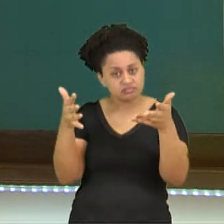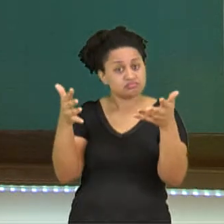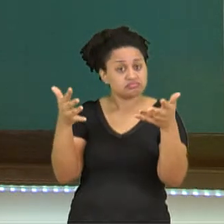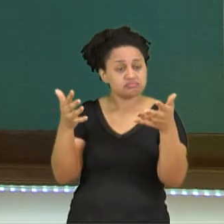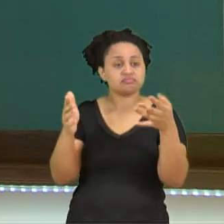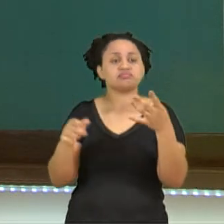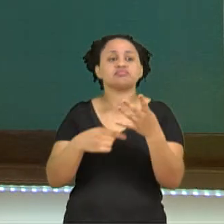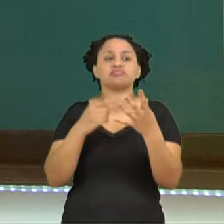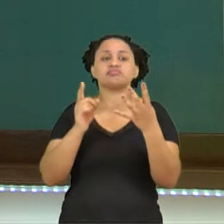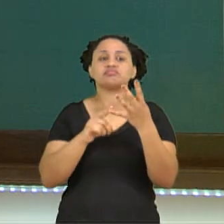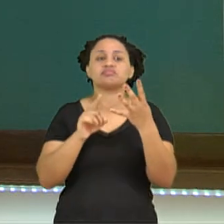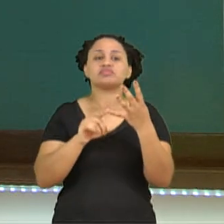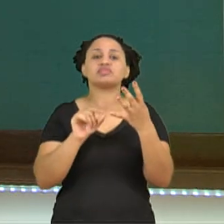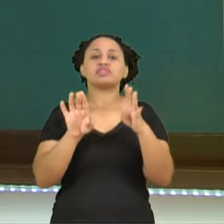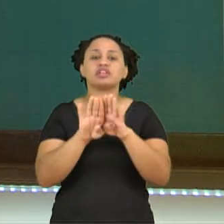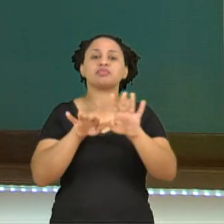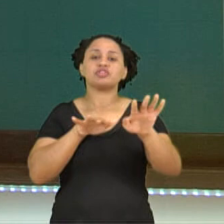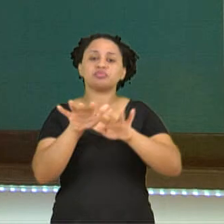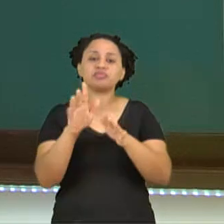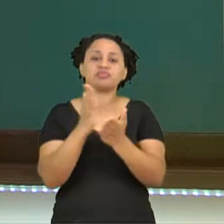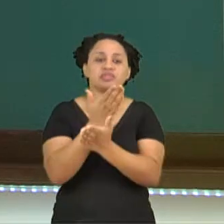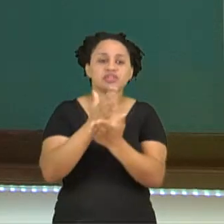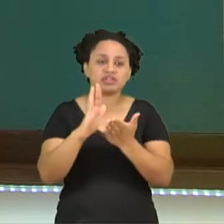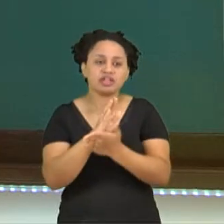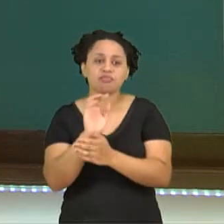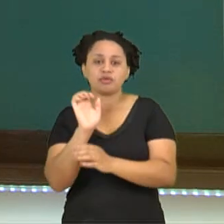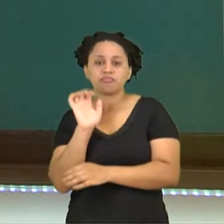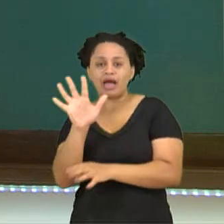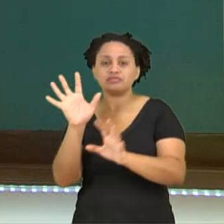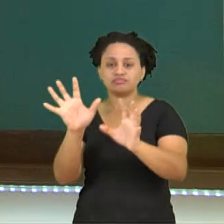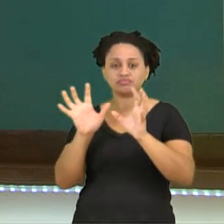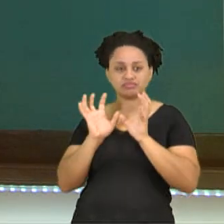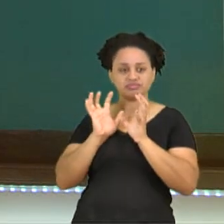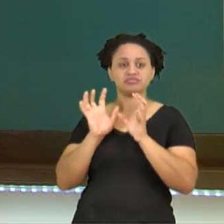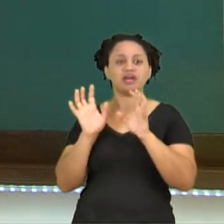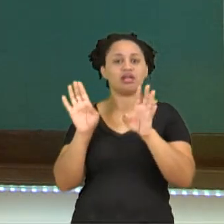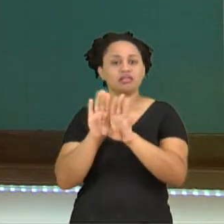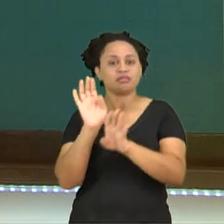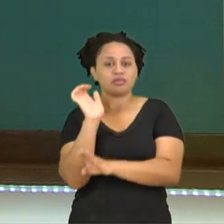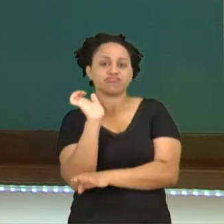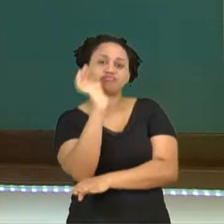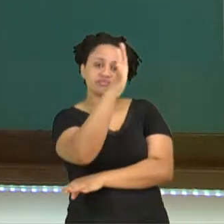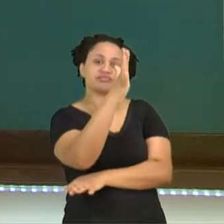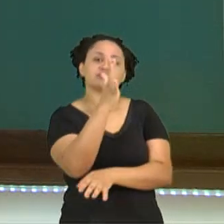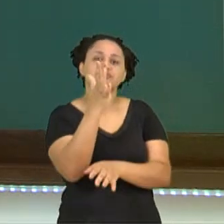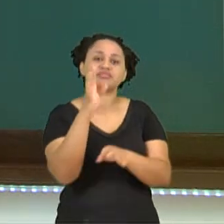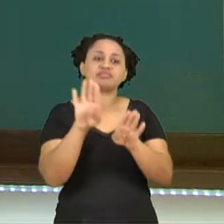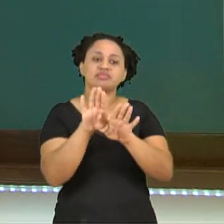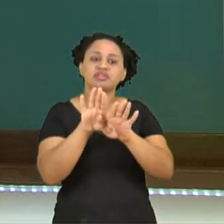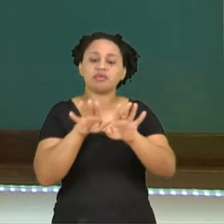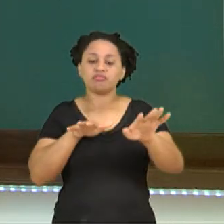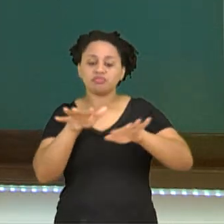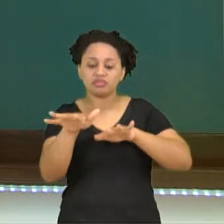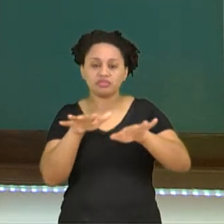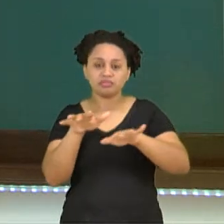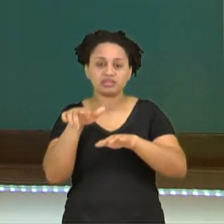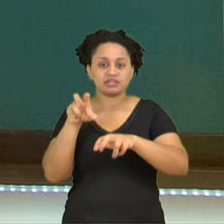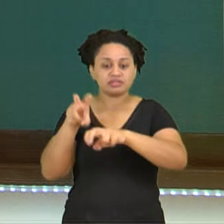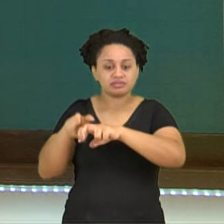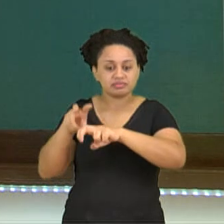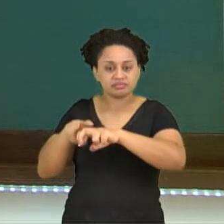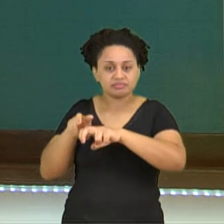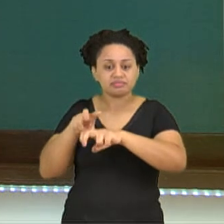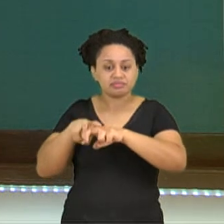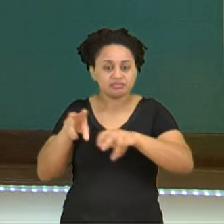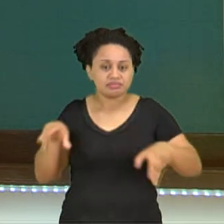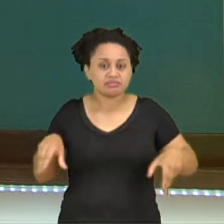motivação. E os movimentos de drible, passe, recepção e arremesso. E também a movimentação da cadeira de